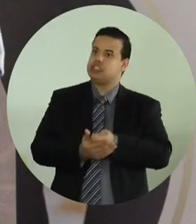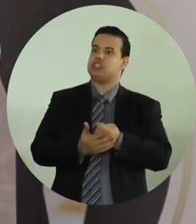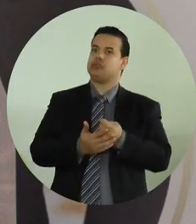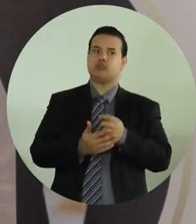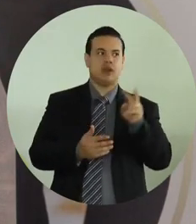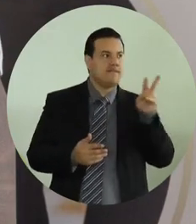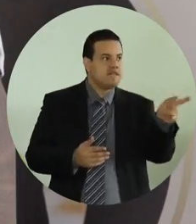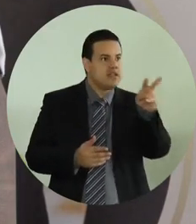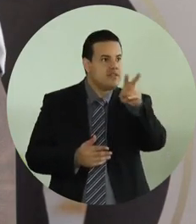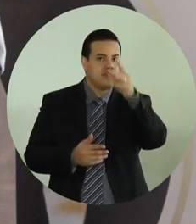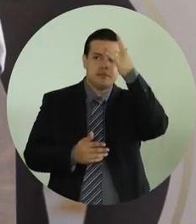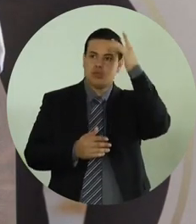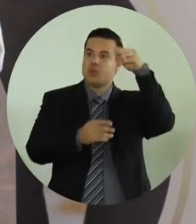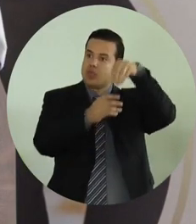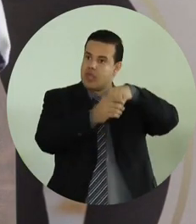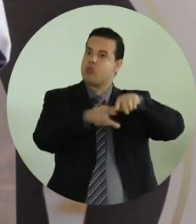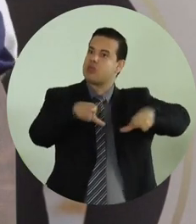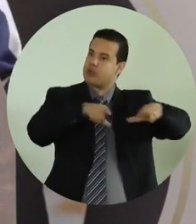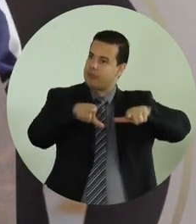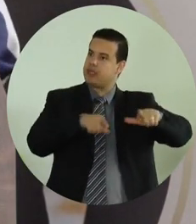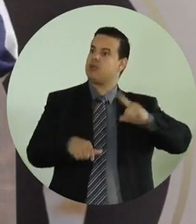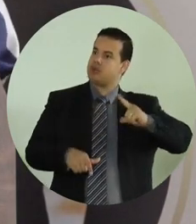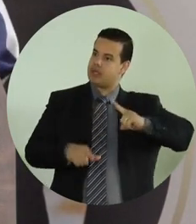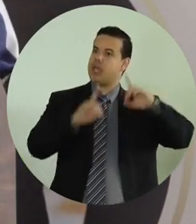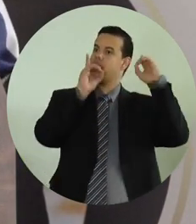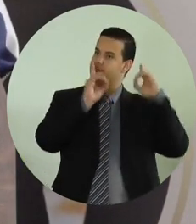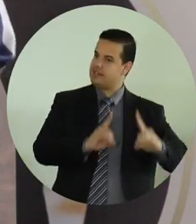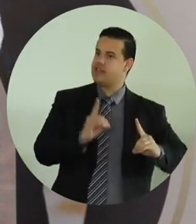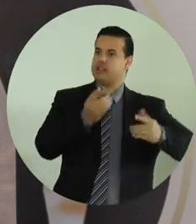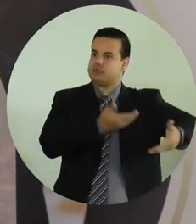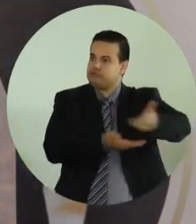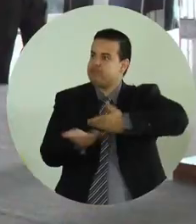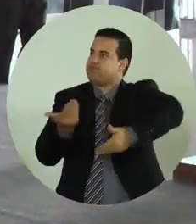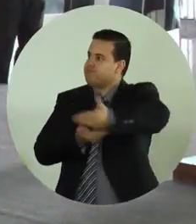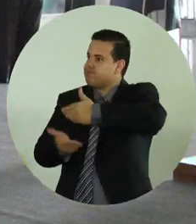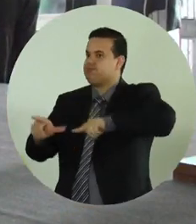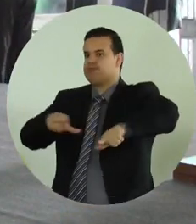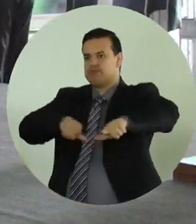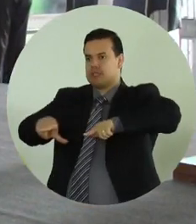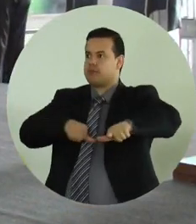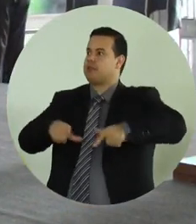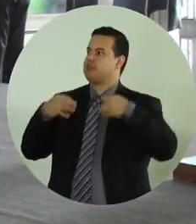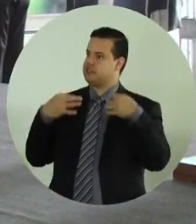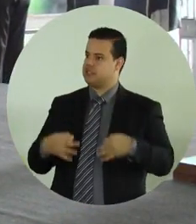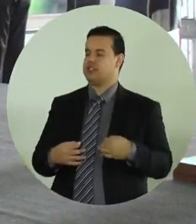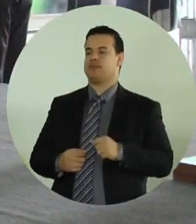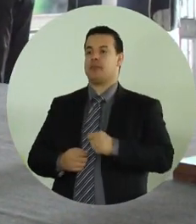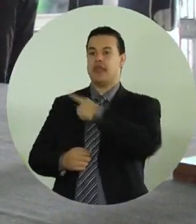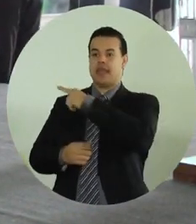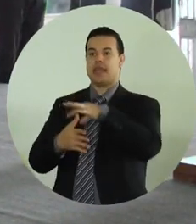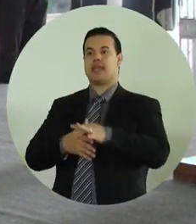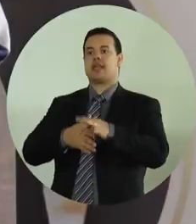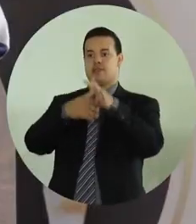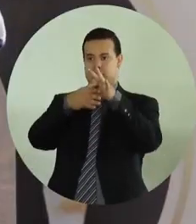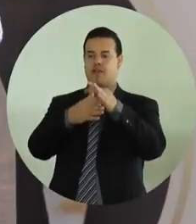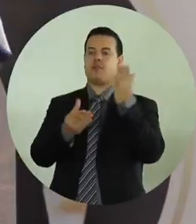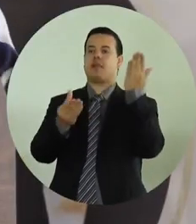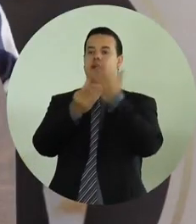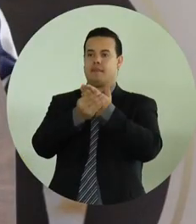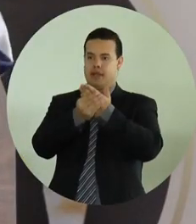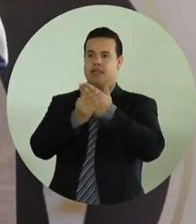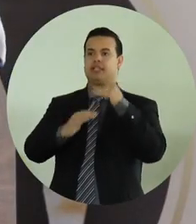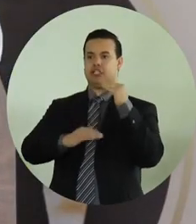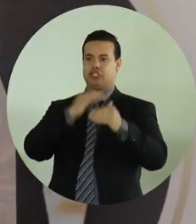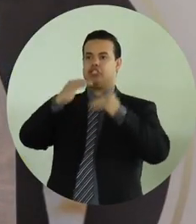encontra pessoas com e sem deficiência numa incrível sinergia. À frente da pasta de desenvolvimento social,